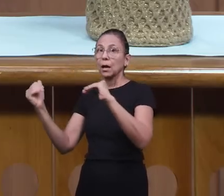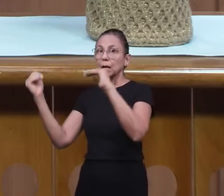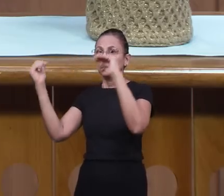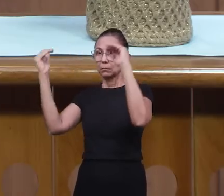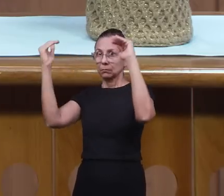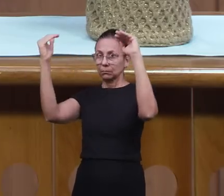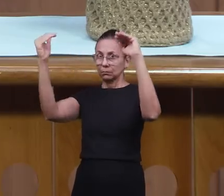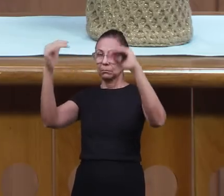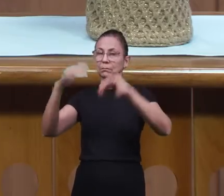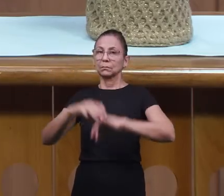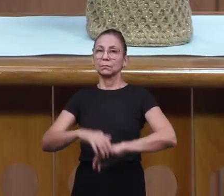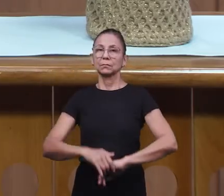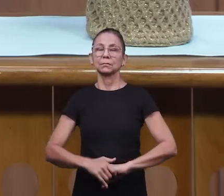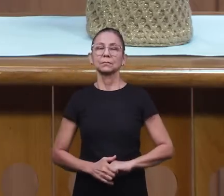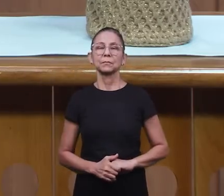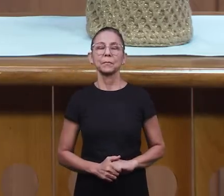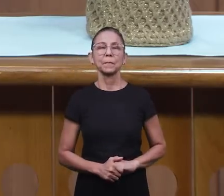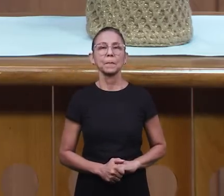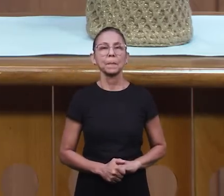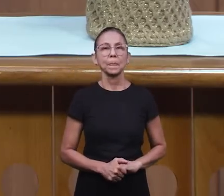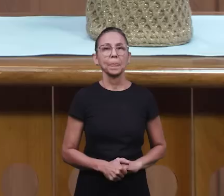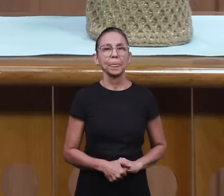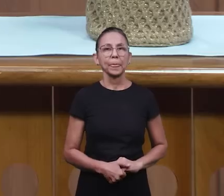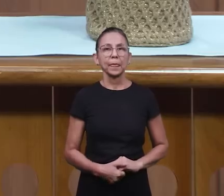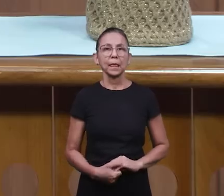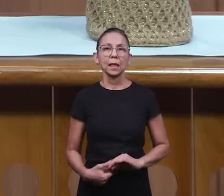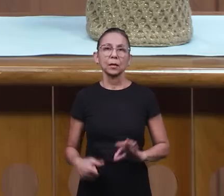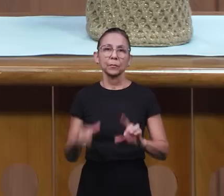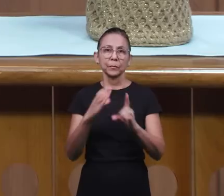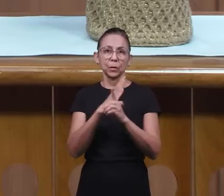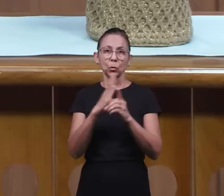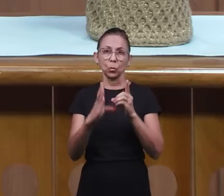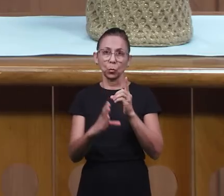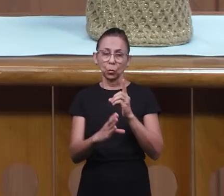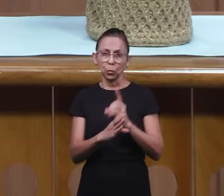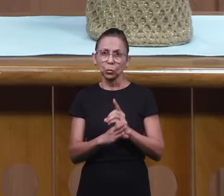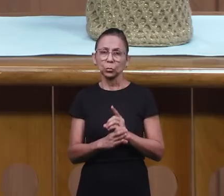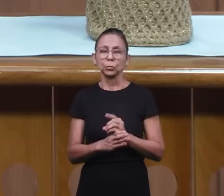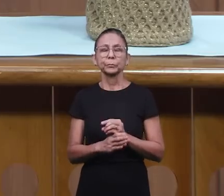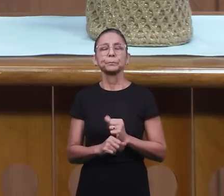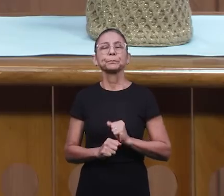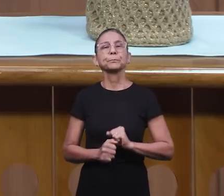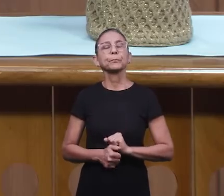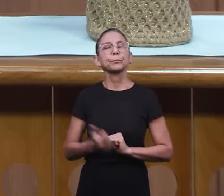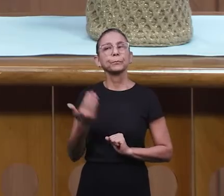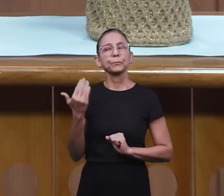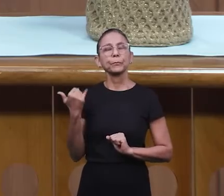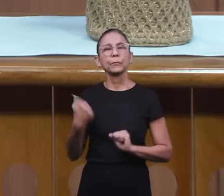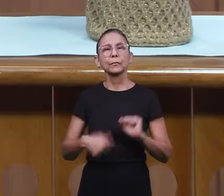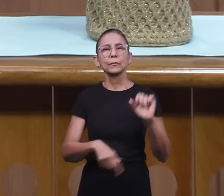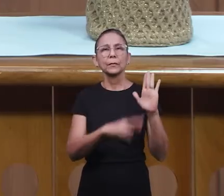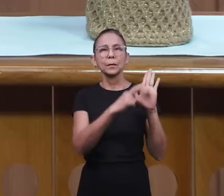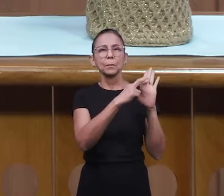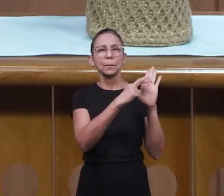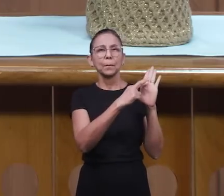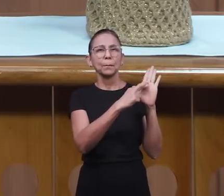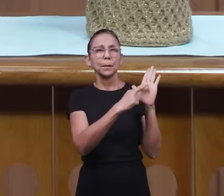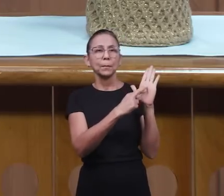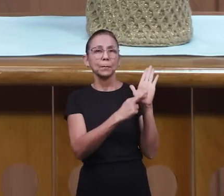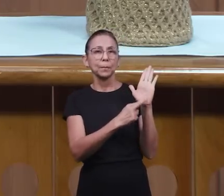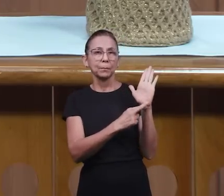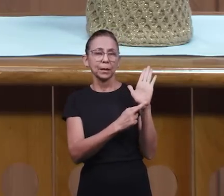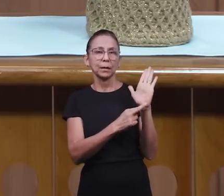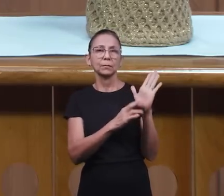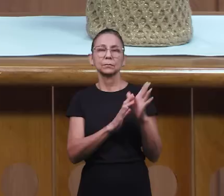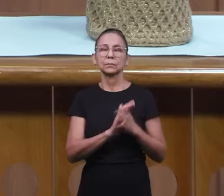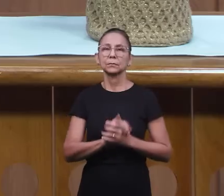sentido, ou seja, era um culto que era uma composição de ritos, de formalidades, que definiam